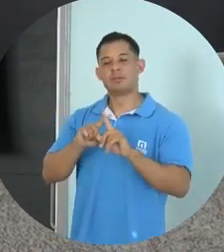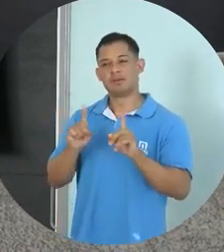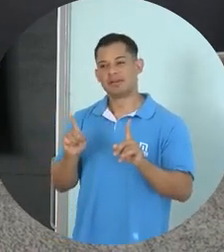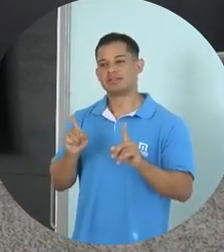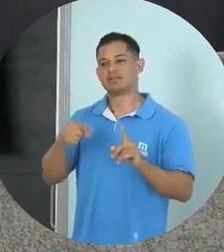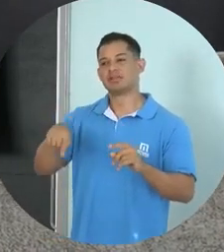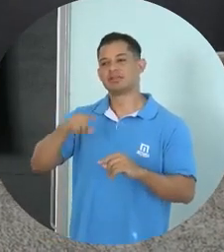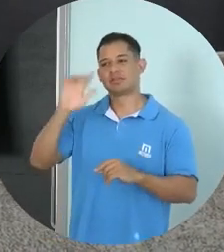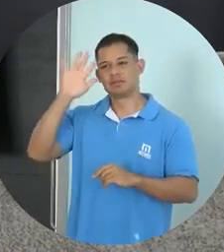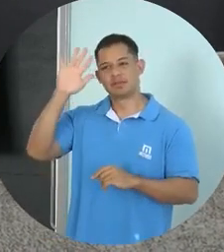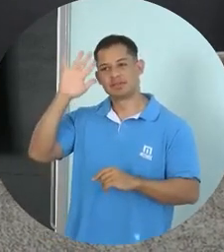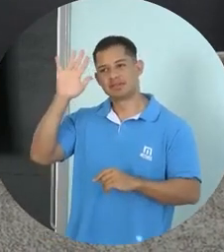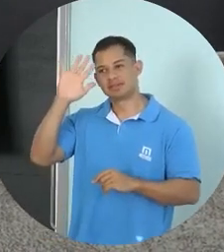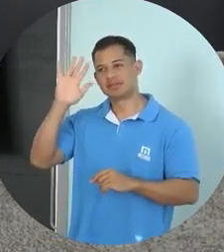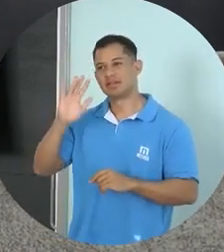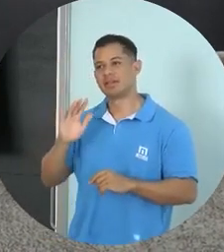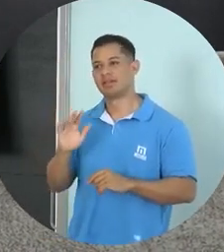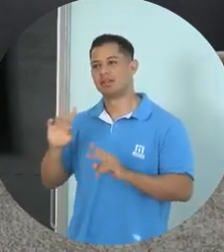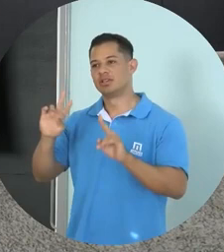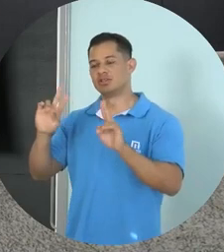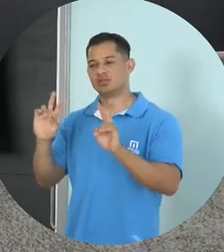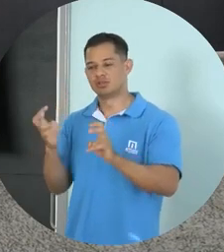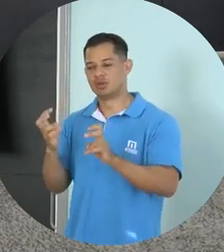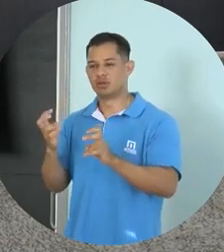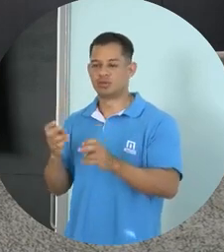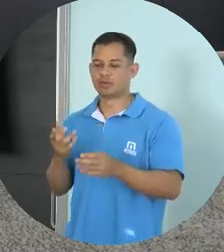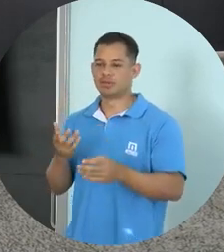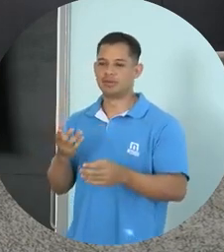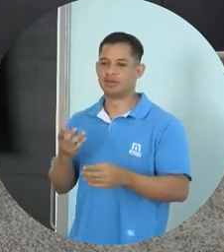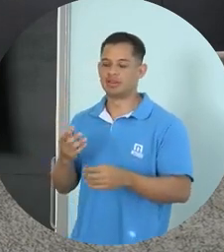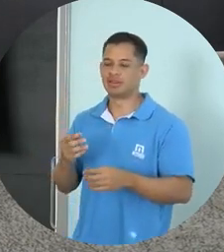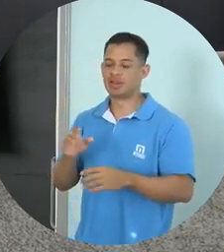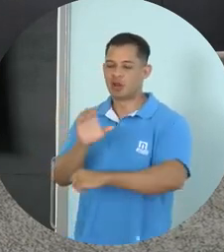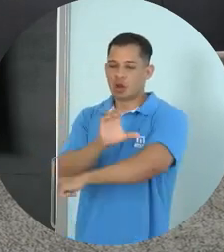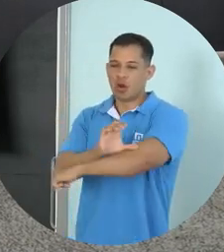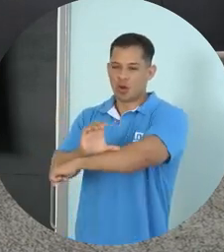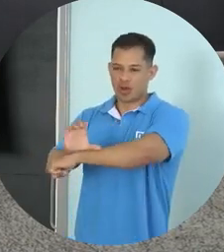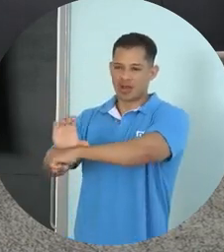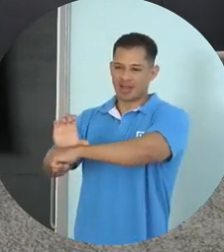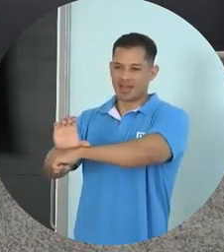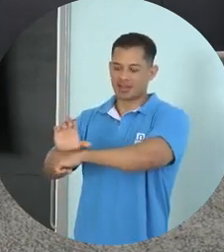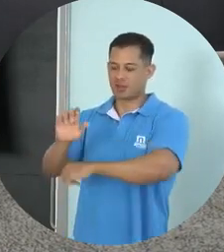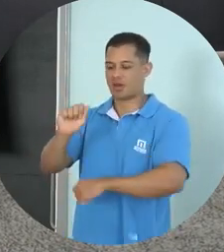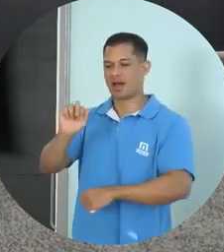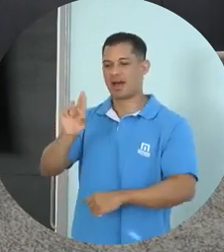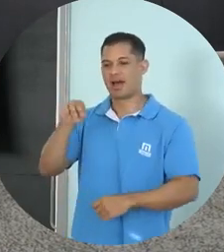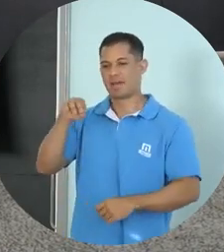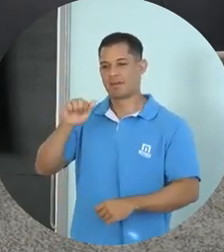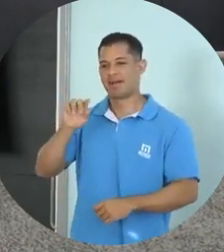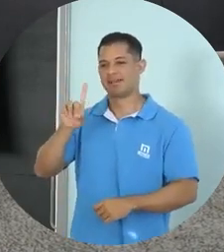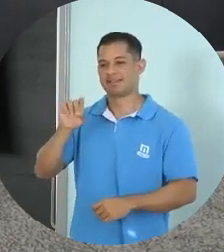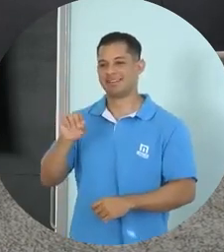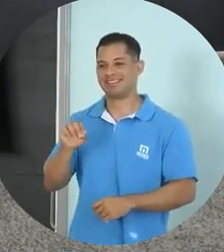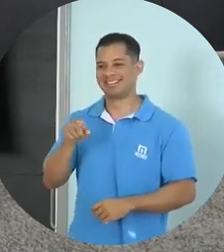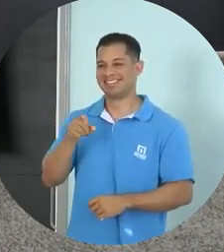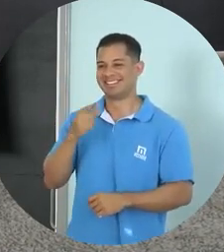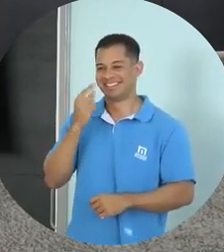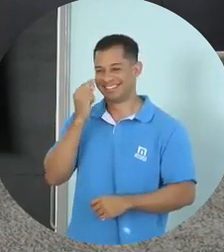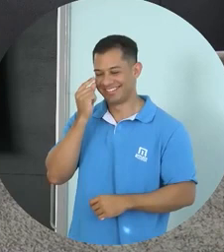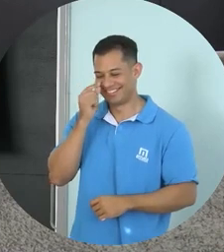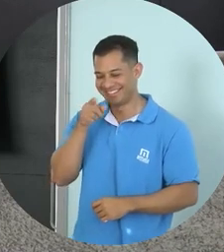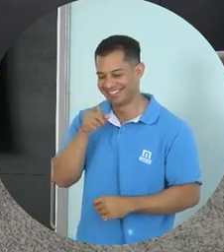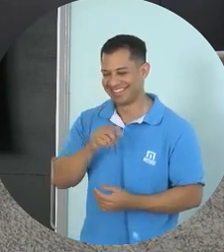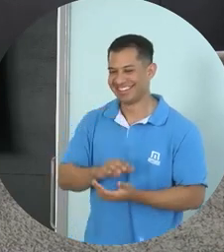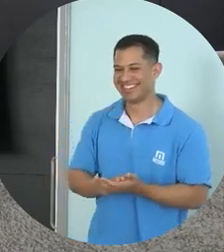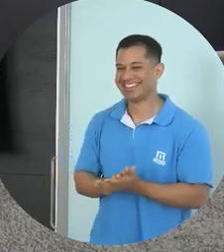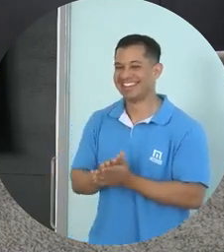vamos pensar na pressão-coragem, um elemento de concreto armado. Então, quando ele está tracionado, ele segue as prescrições de